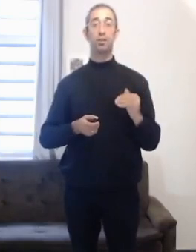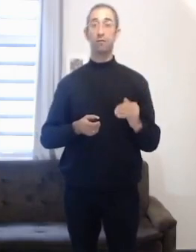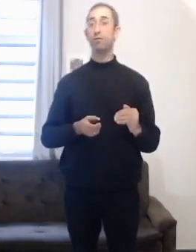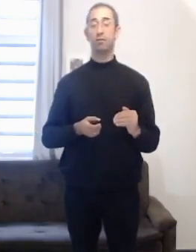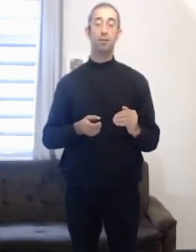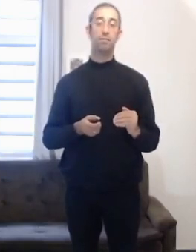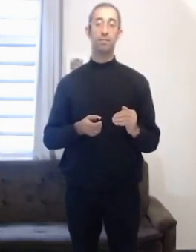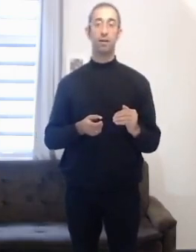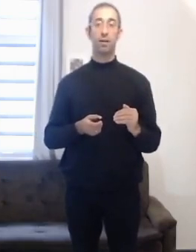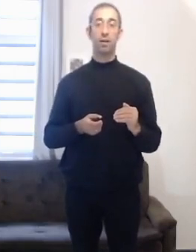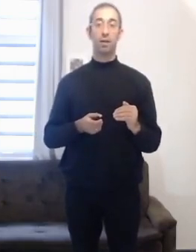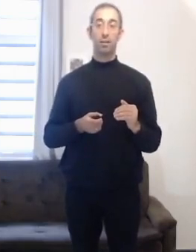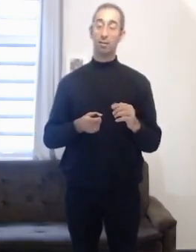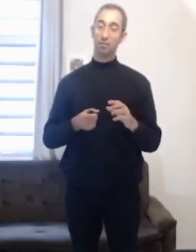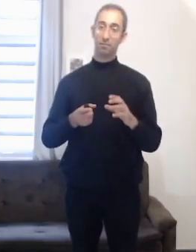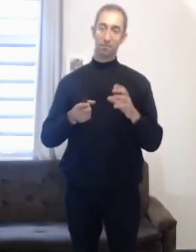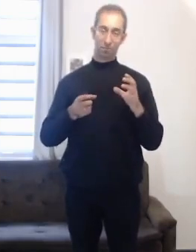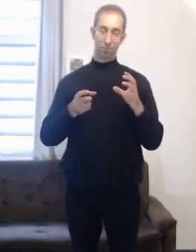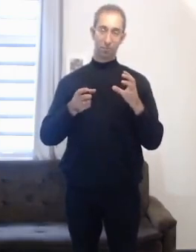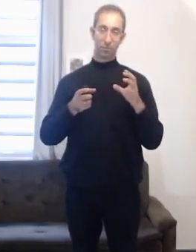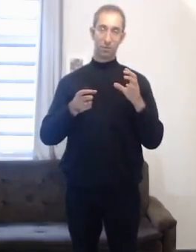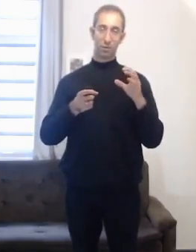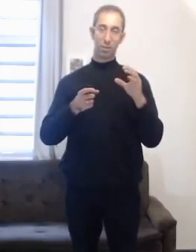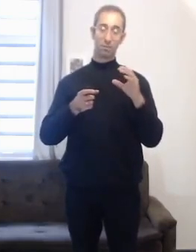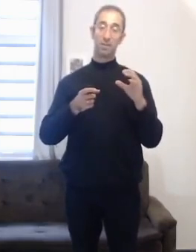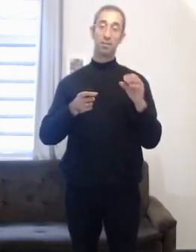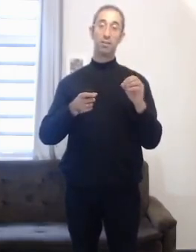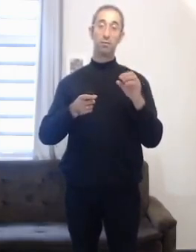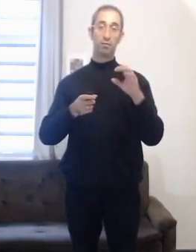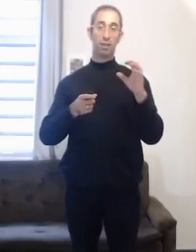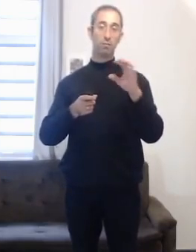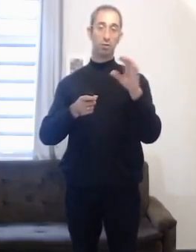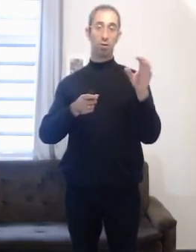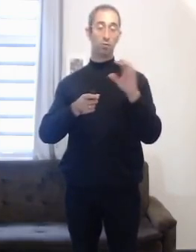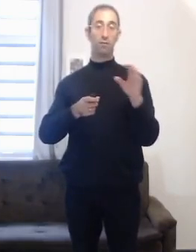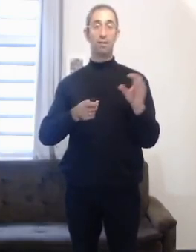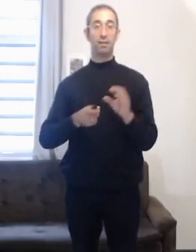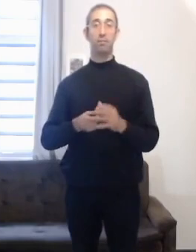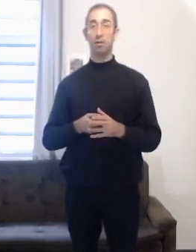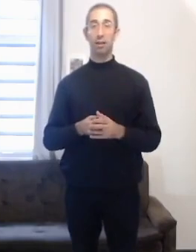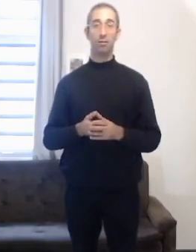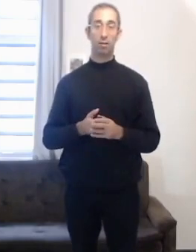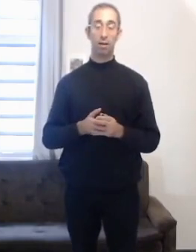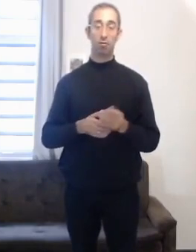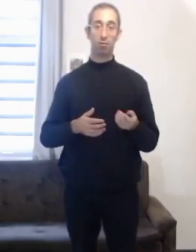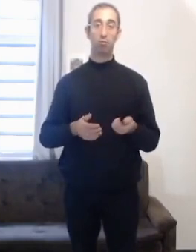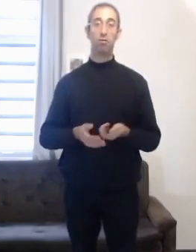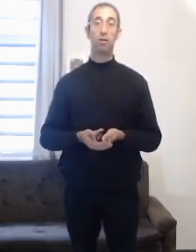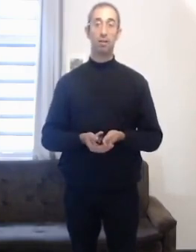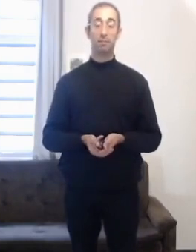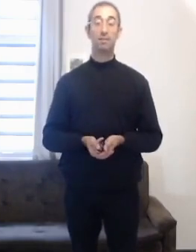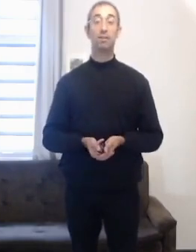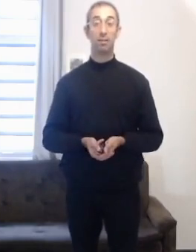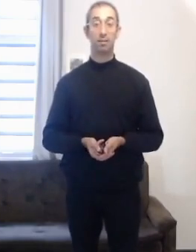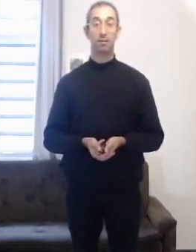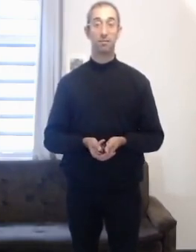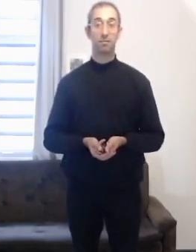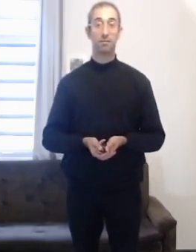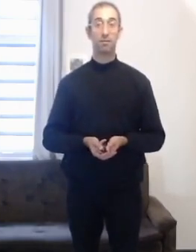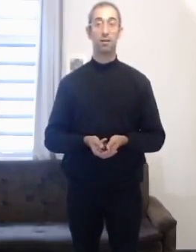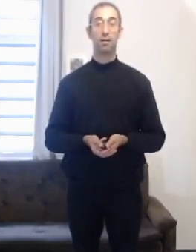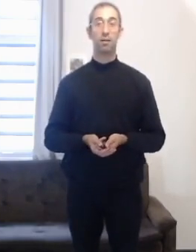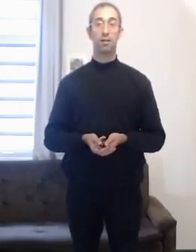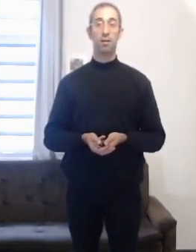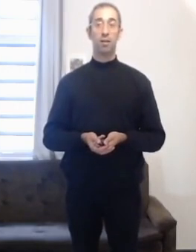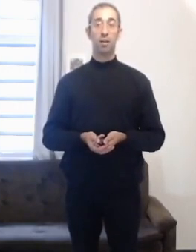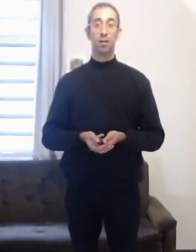em objetivos, né, e específicos, né, e mostrou o que vai ser abordado, né, ao longo da pesquisa.